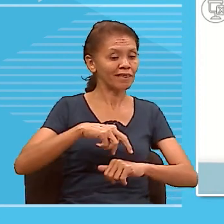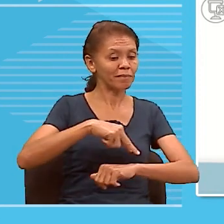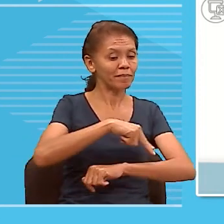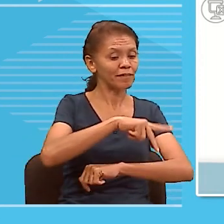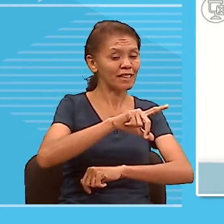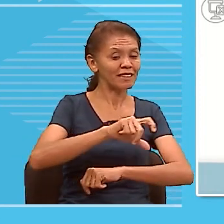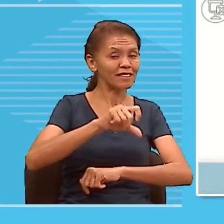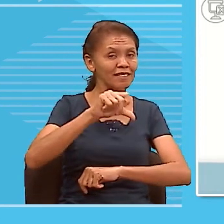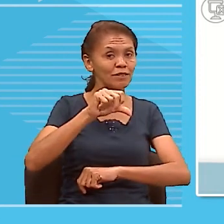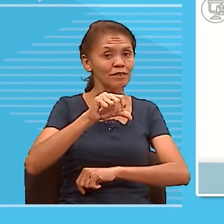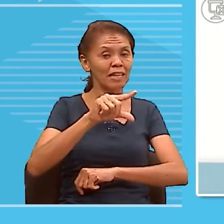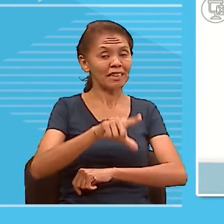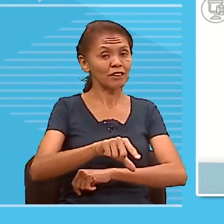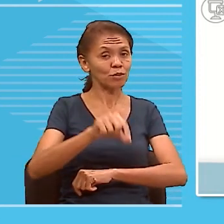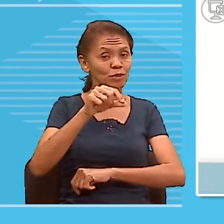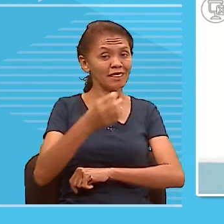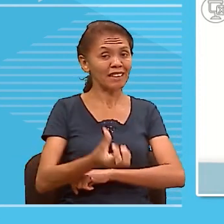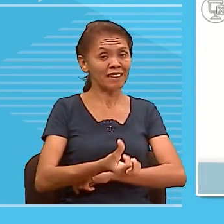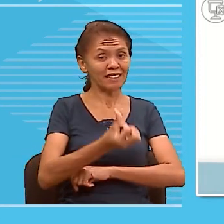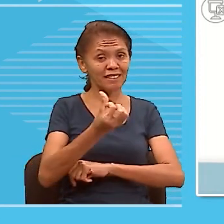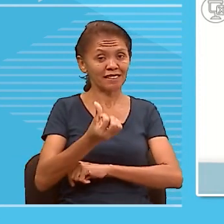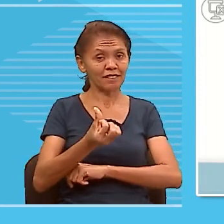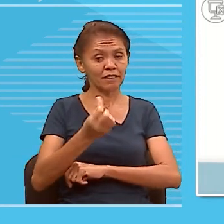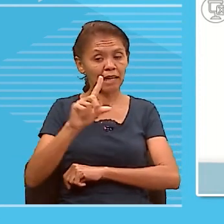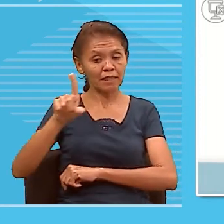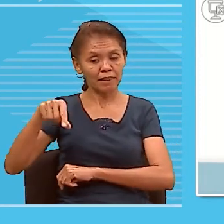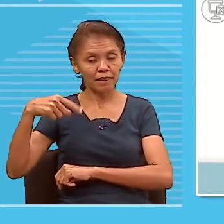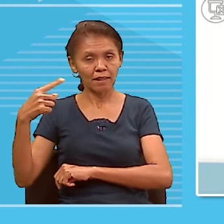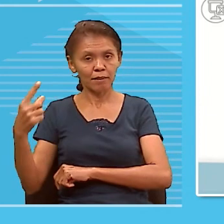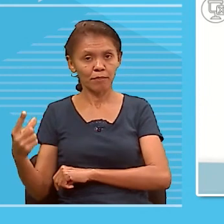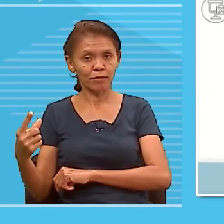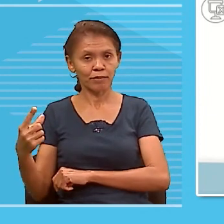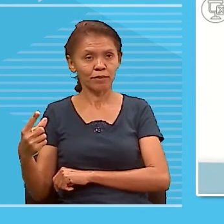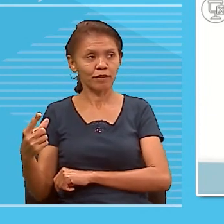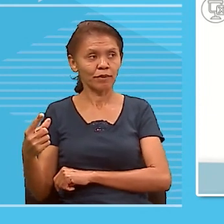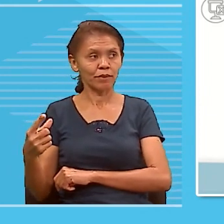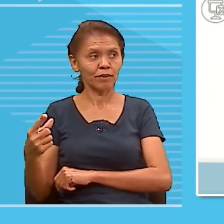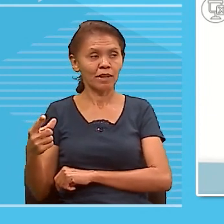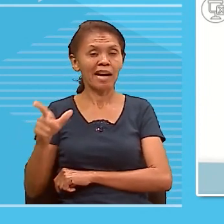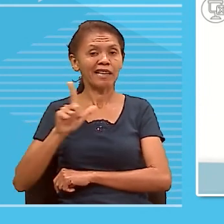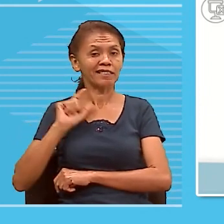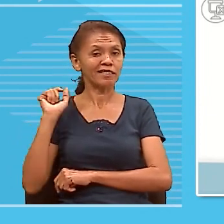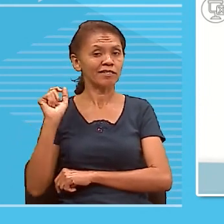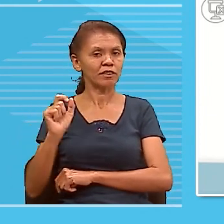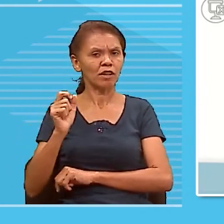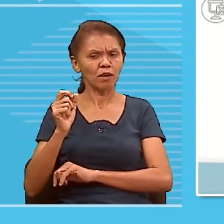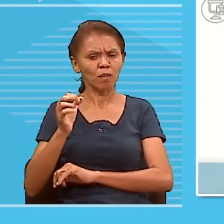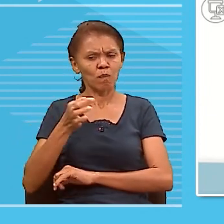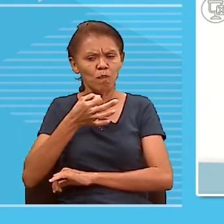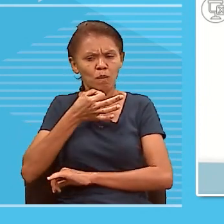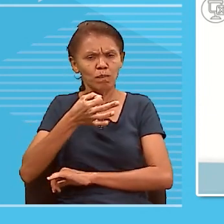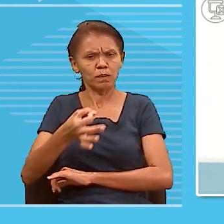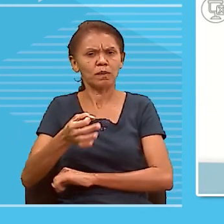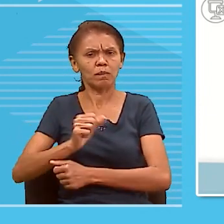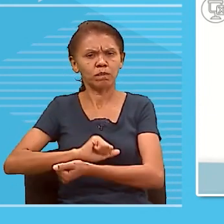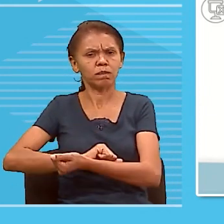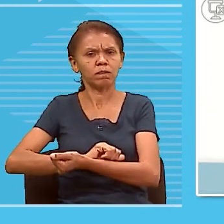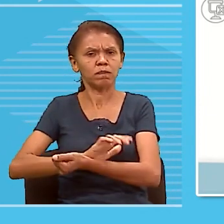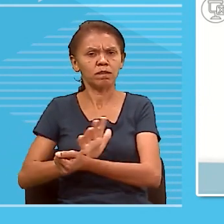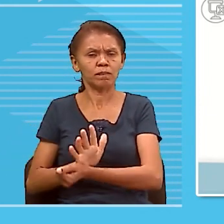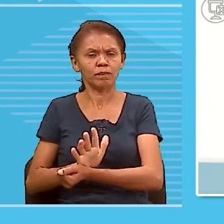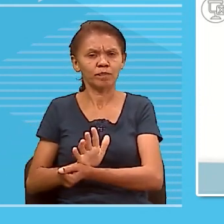e o que é que vem depois ainda houve comentários racistas como é que pode uma negra